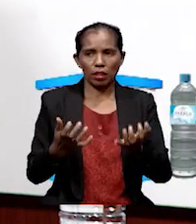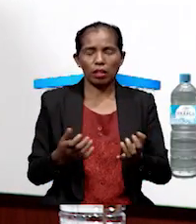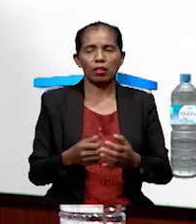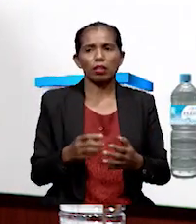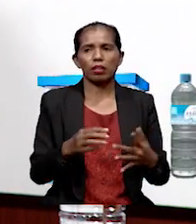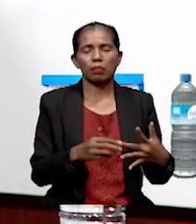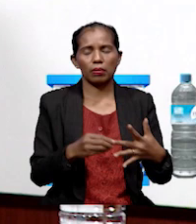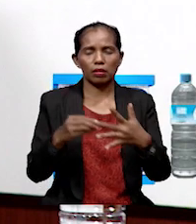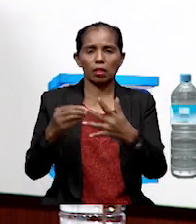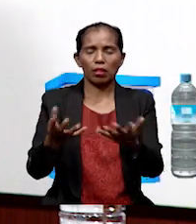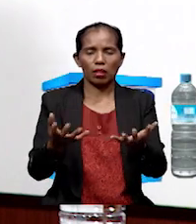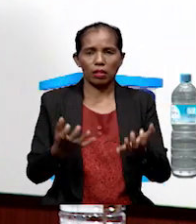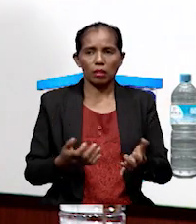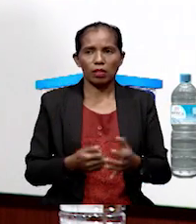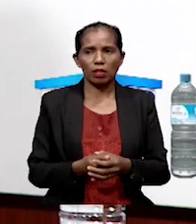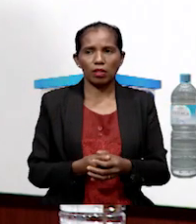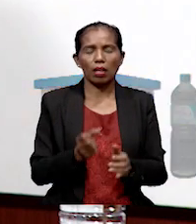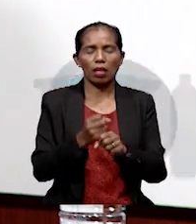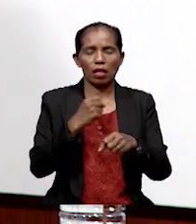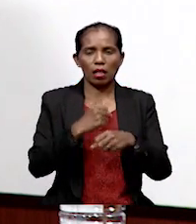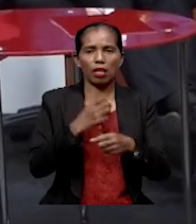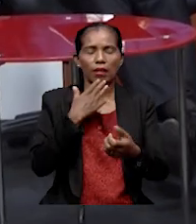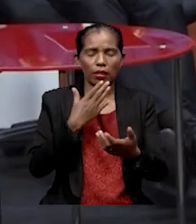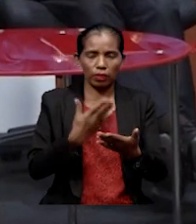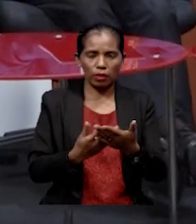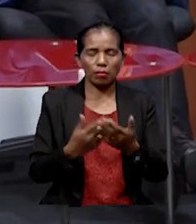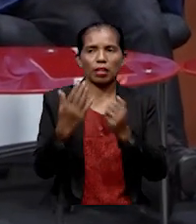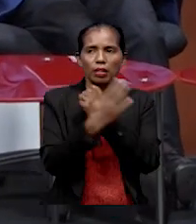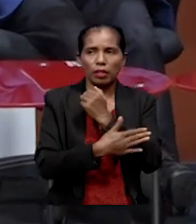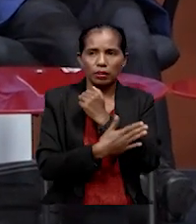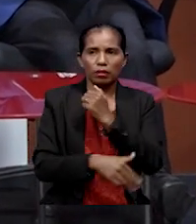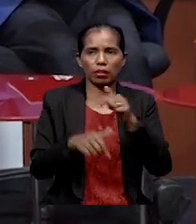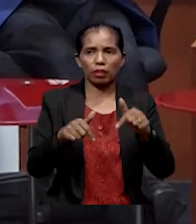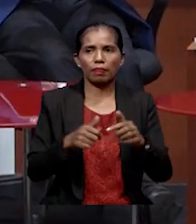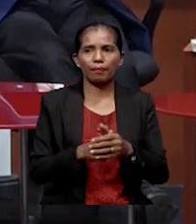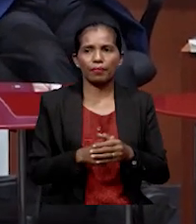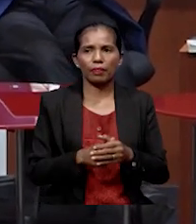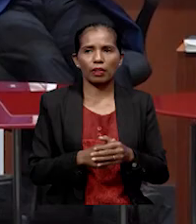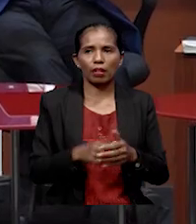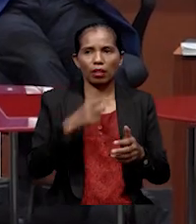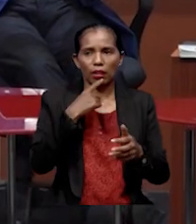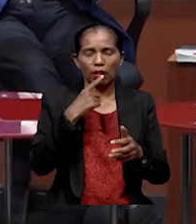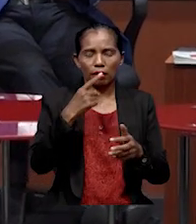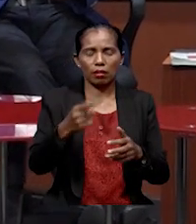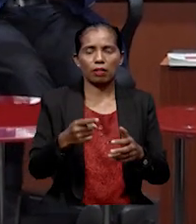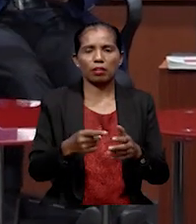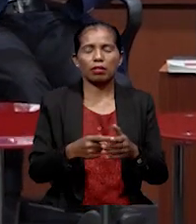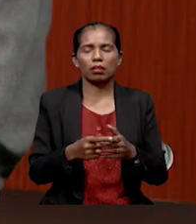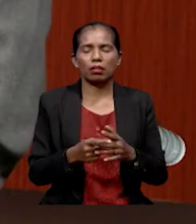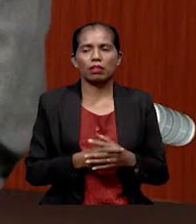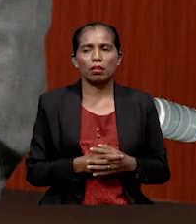vontade, para tu halo dia na saúde. Candidato presidente da República, Hermes Correia Barros